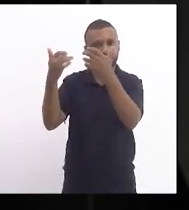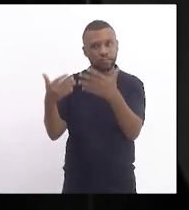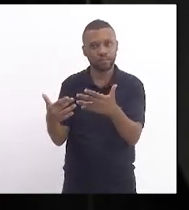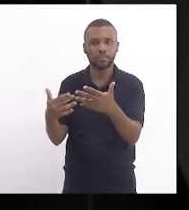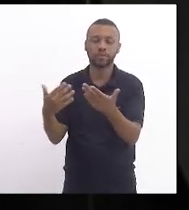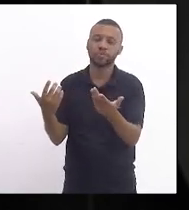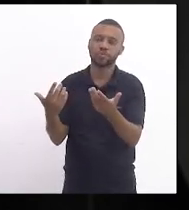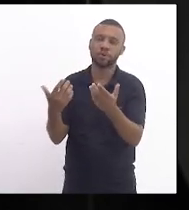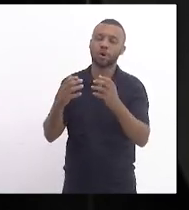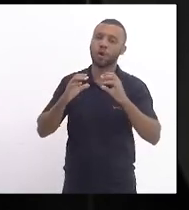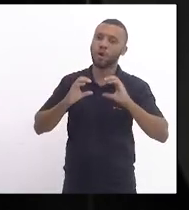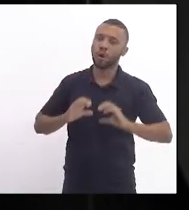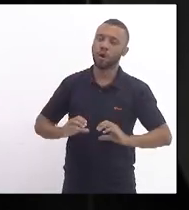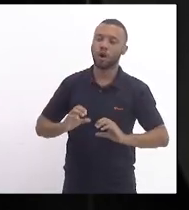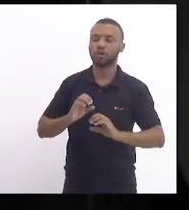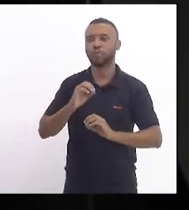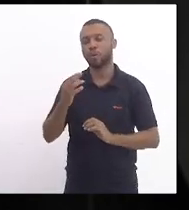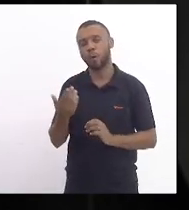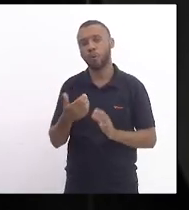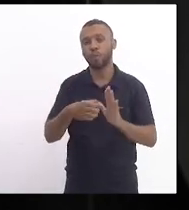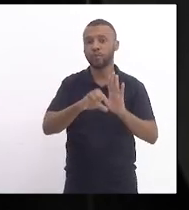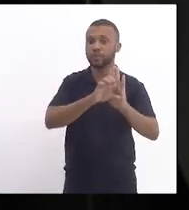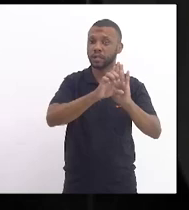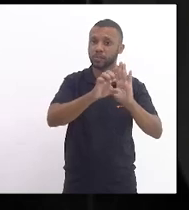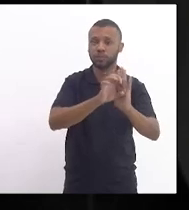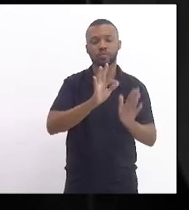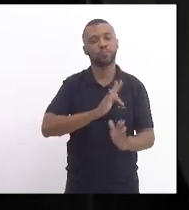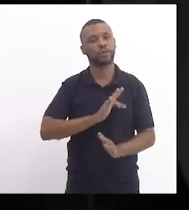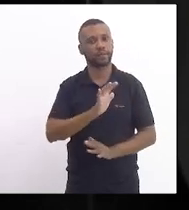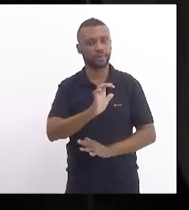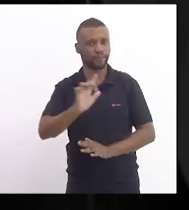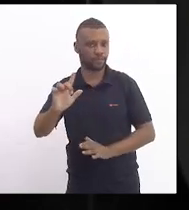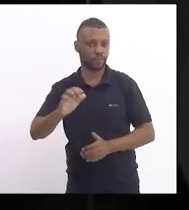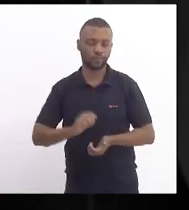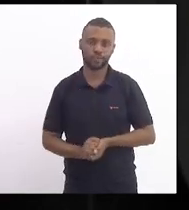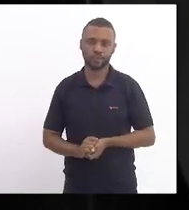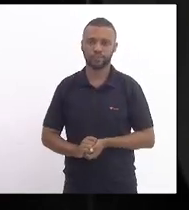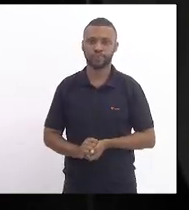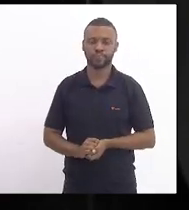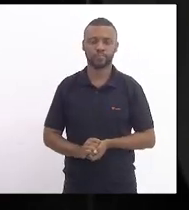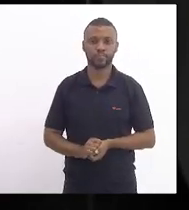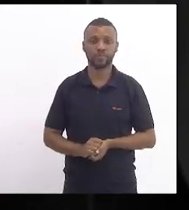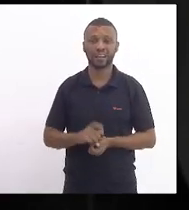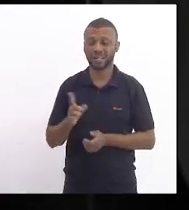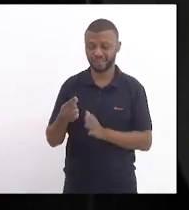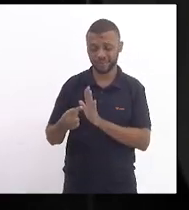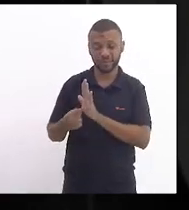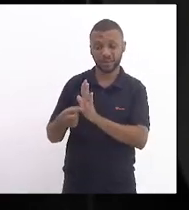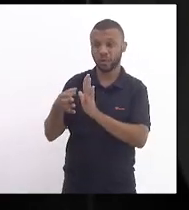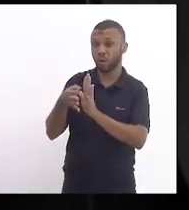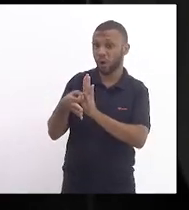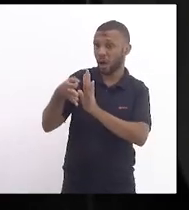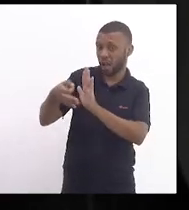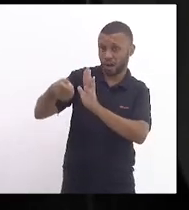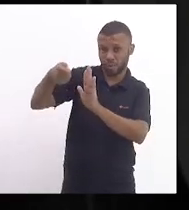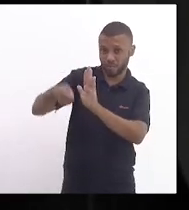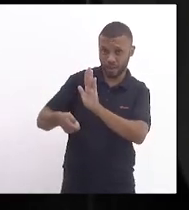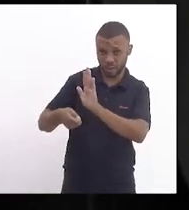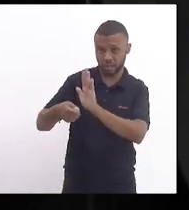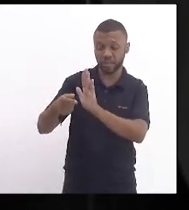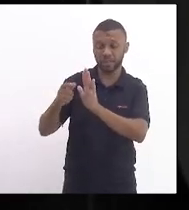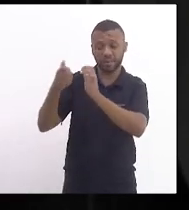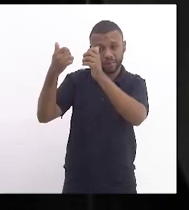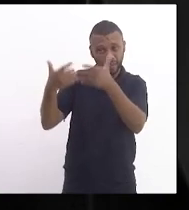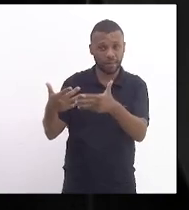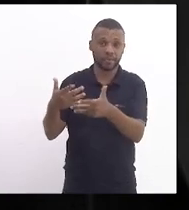ou do Código de Ética o estatuto dos policiais civis e o argumento que trazia a Polícia Civil